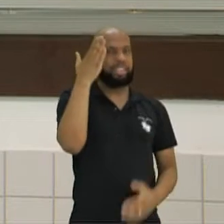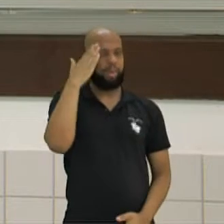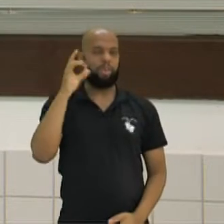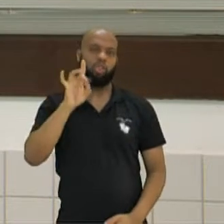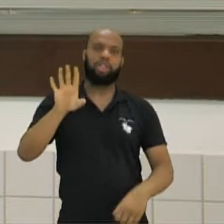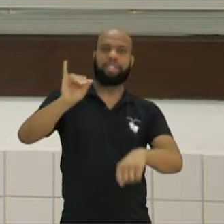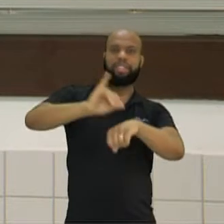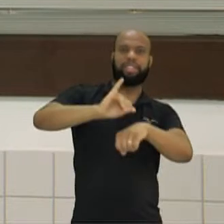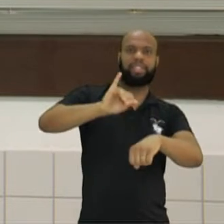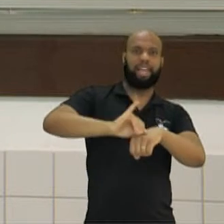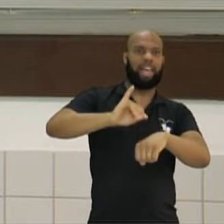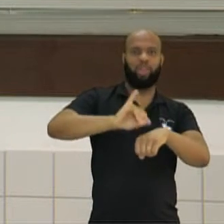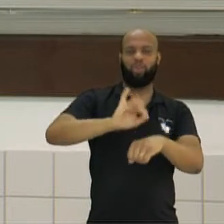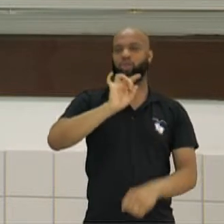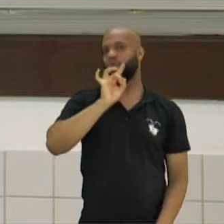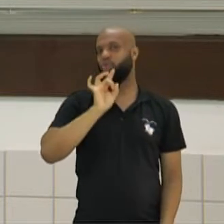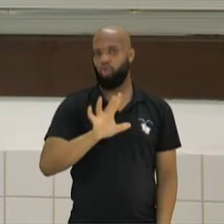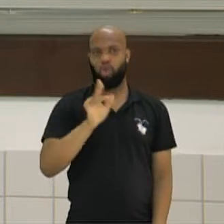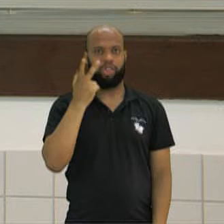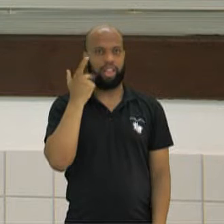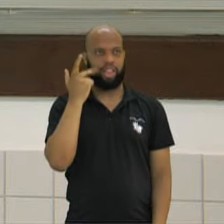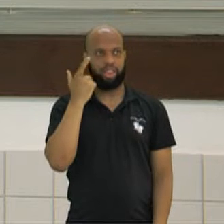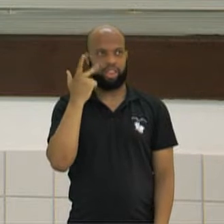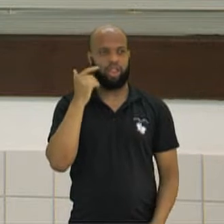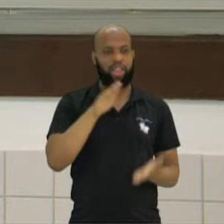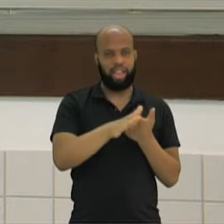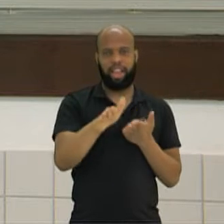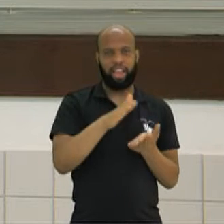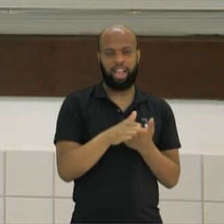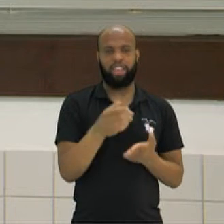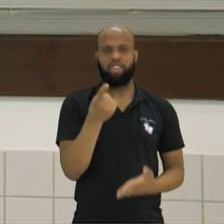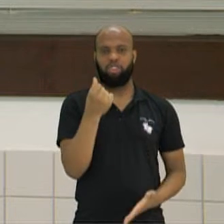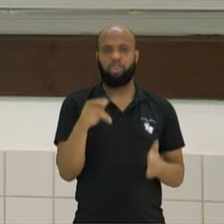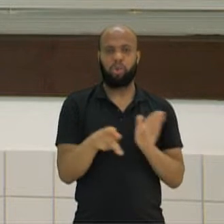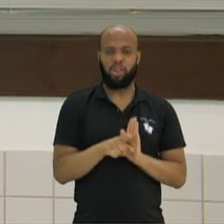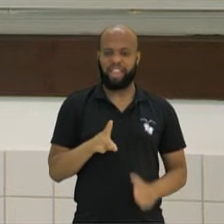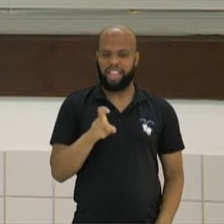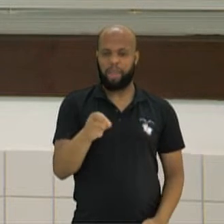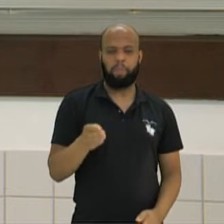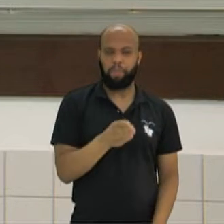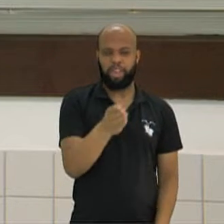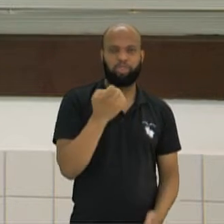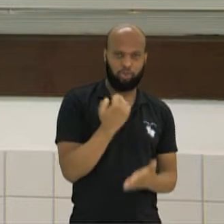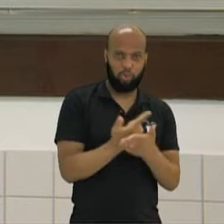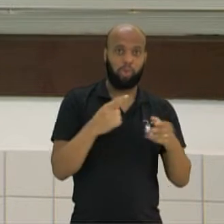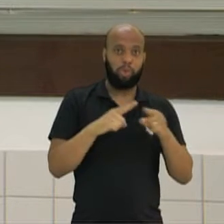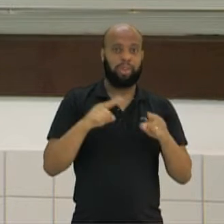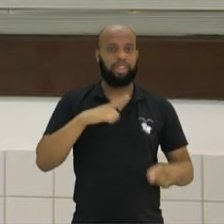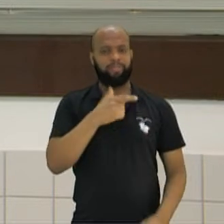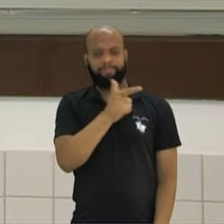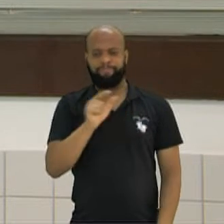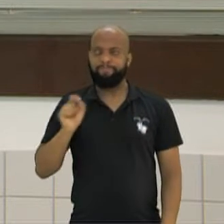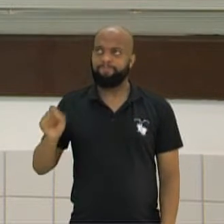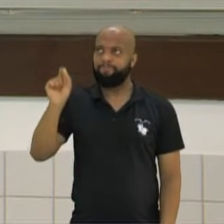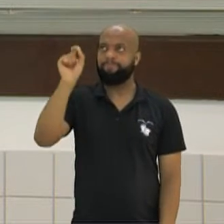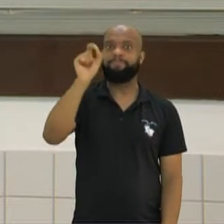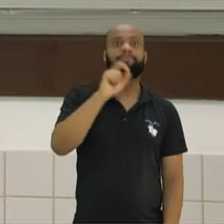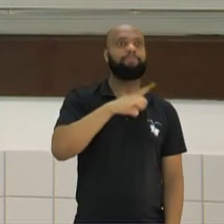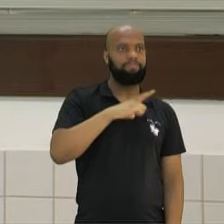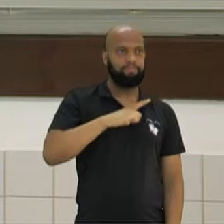tchau e benção, levam só para, como diz o outro, gastar ali o dinheiro no camarão, mas existem pontos turísticos impressionantes no Ceará que chamam muita